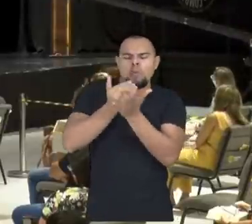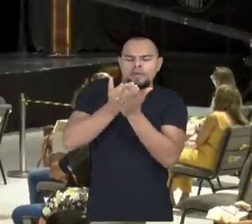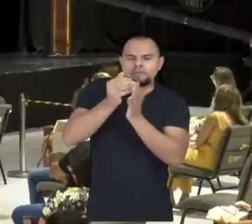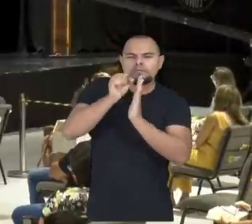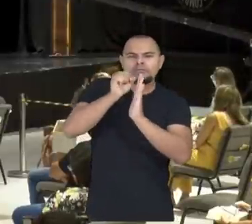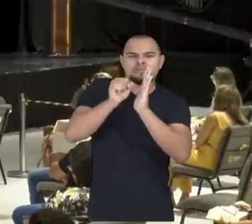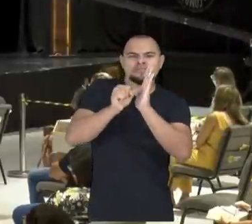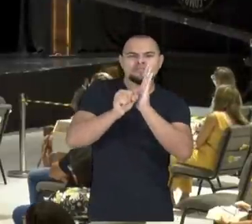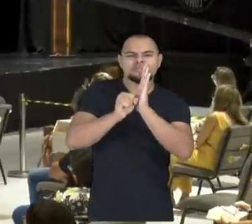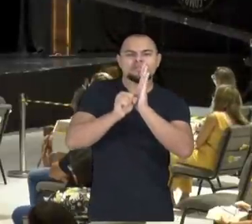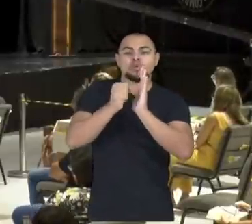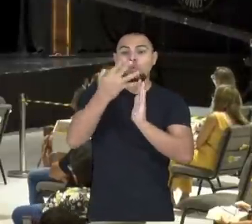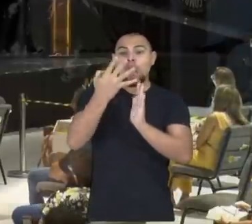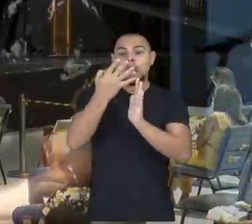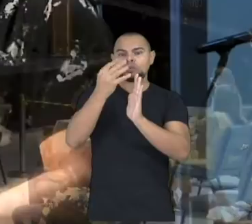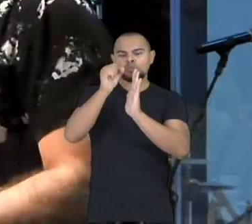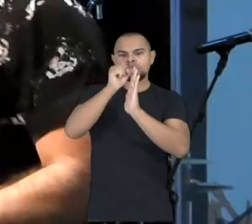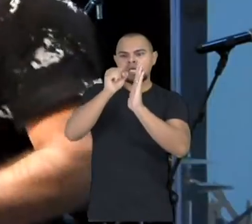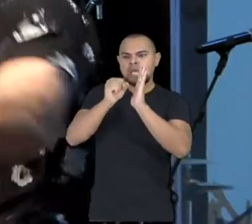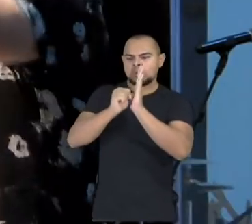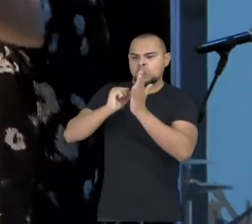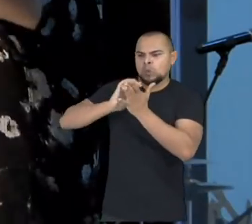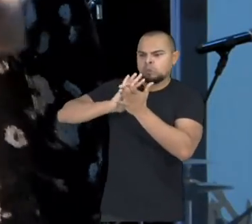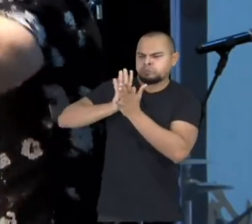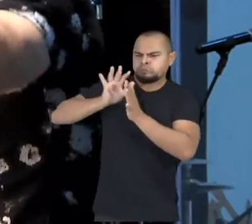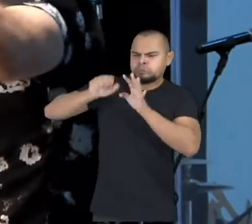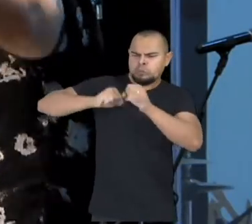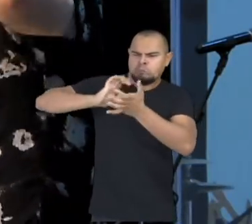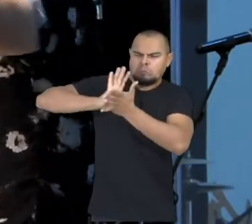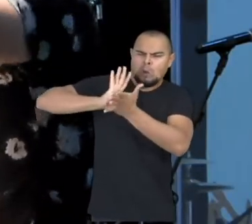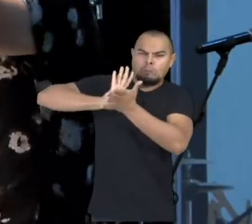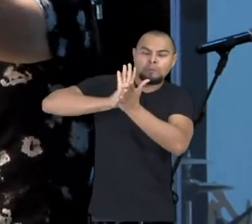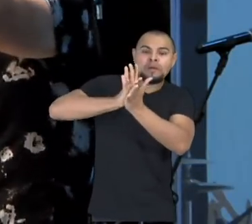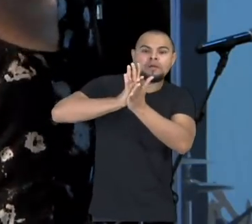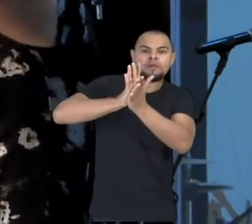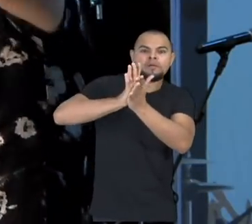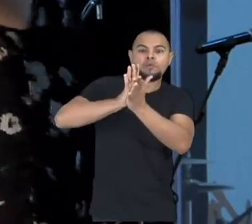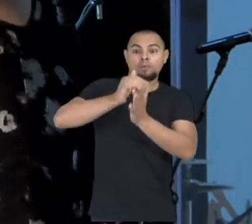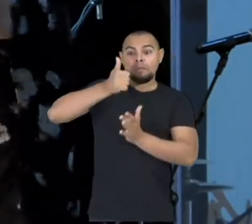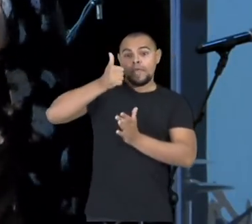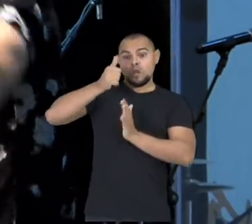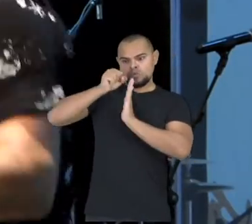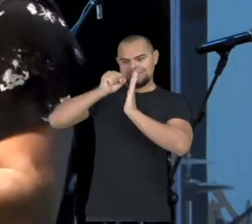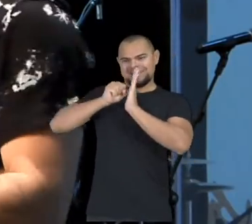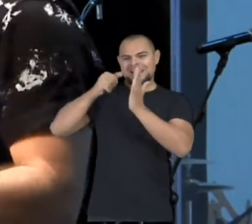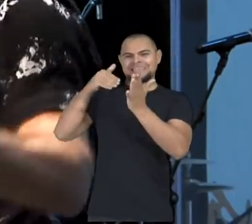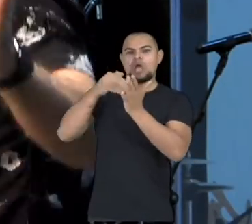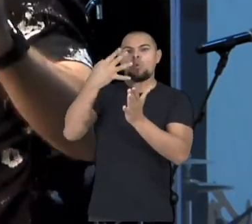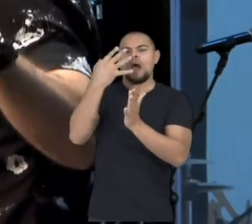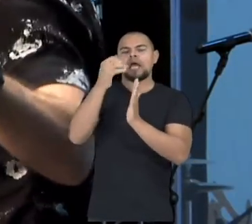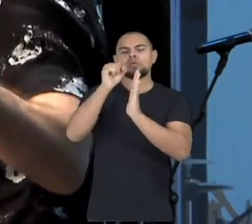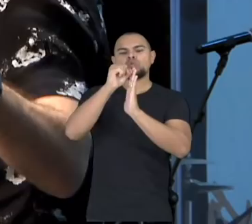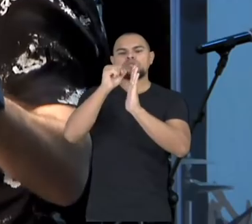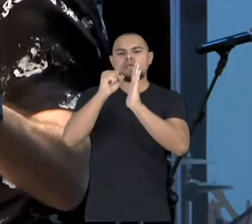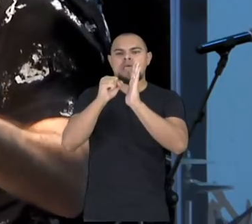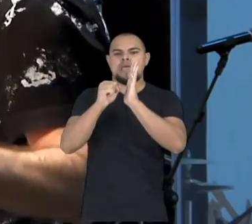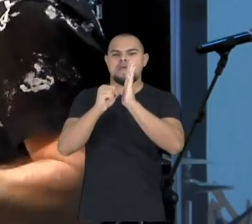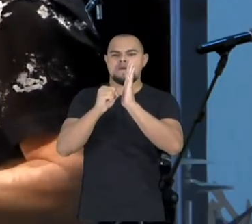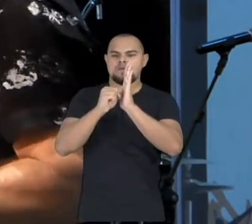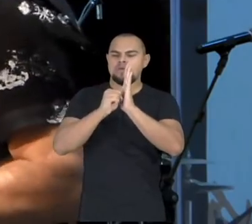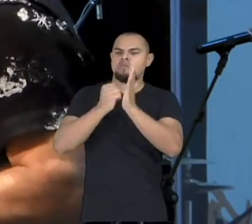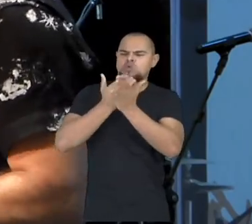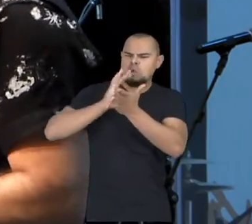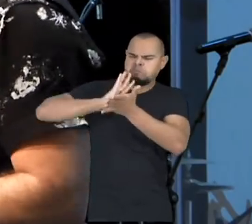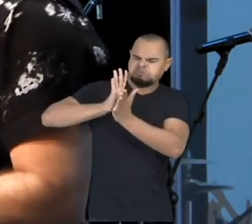no 4º século, acabar com a perseguição. Mas do começo até o 4º século foi perseguição pesada. Depois institucionalizou-se a